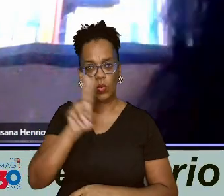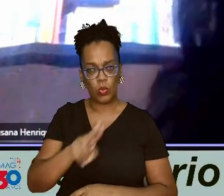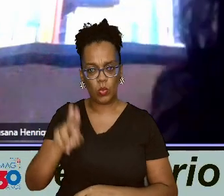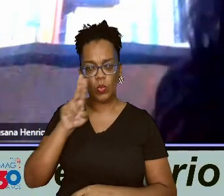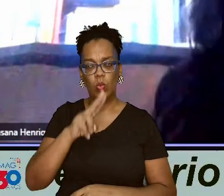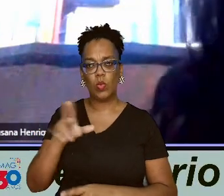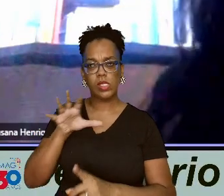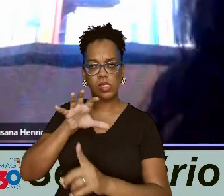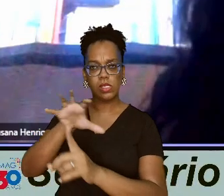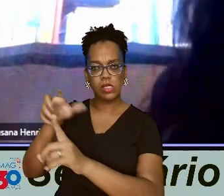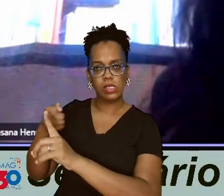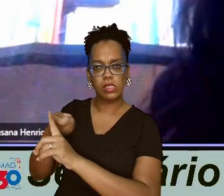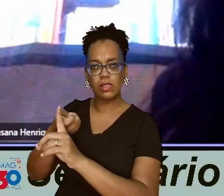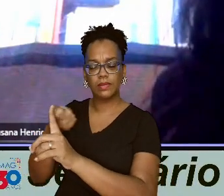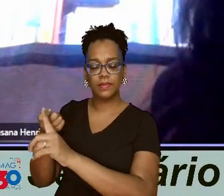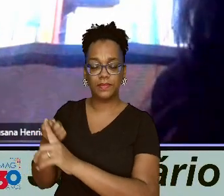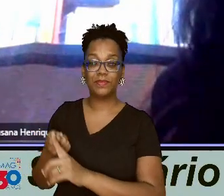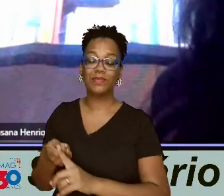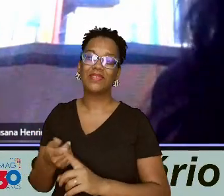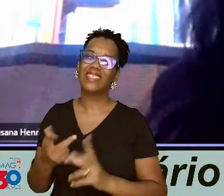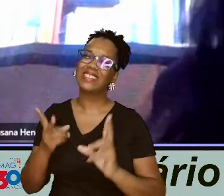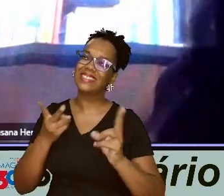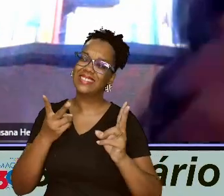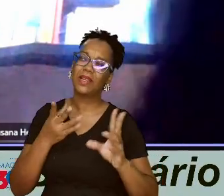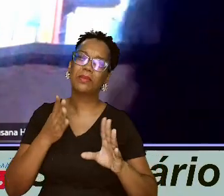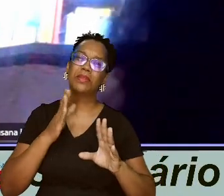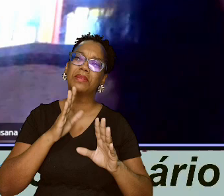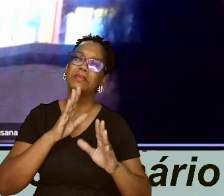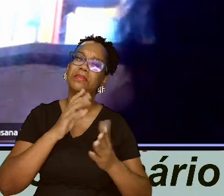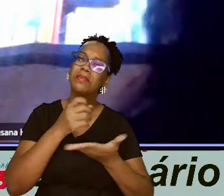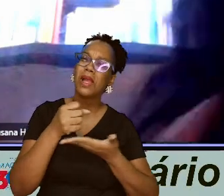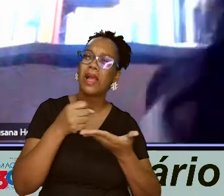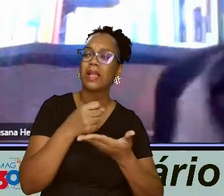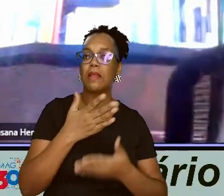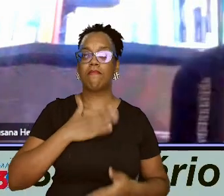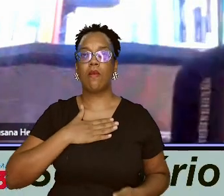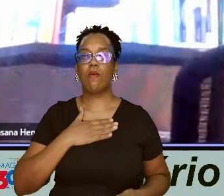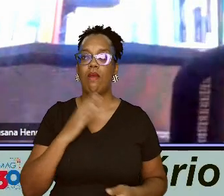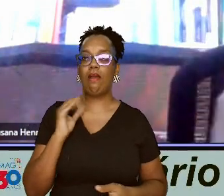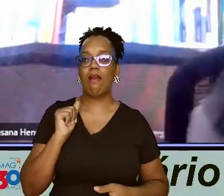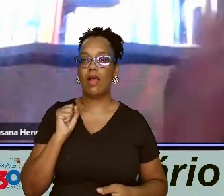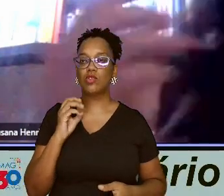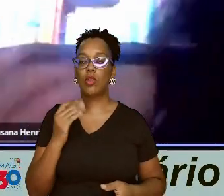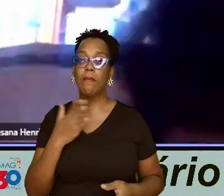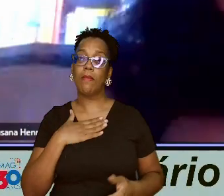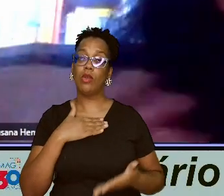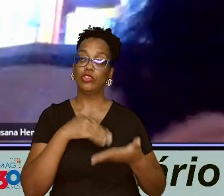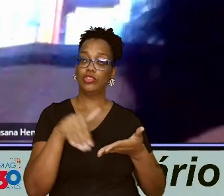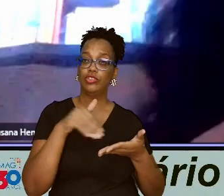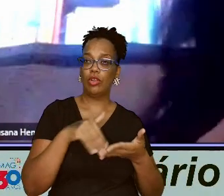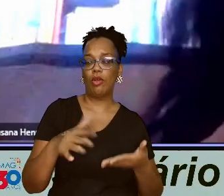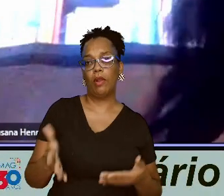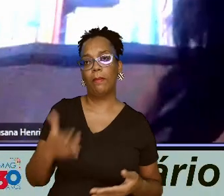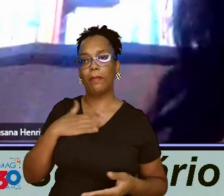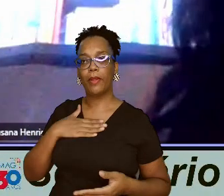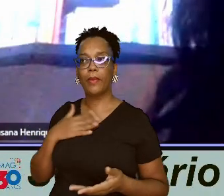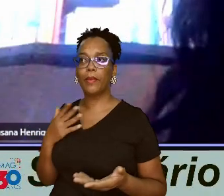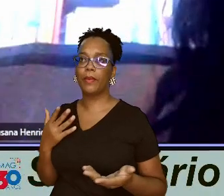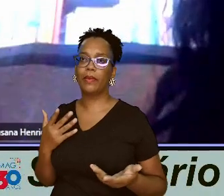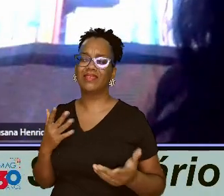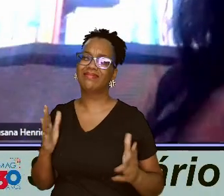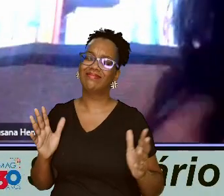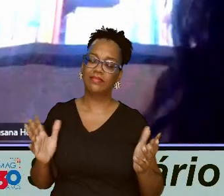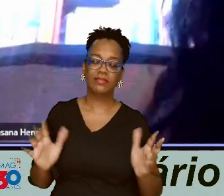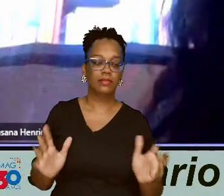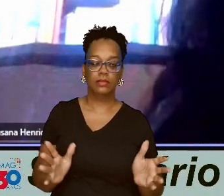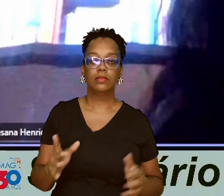predatória. E é sempre pautado pelo o meu caso, né? O meu caso do escritório, né? E aí, para